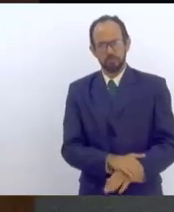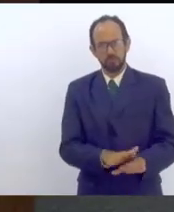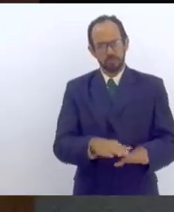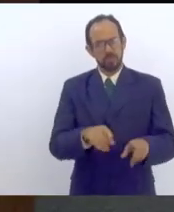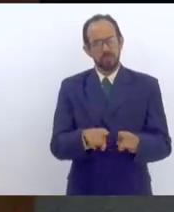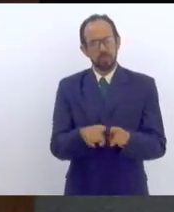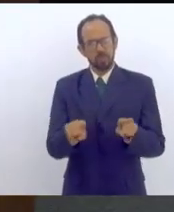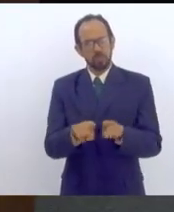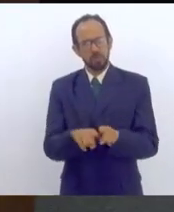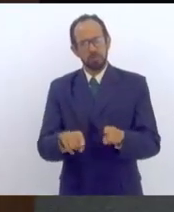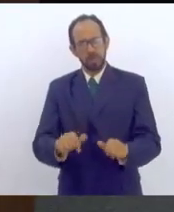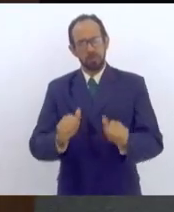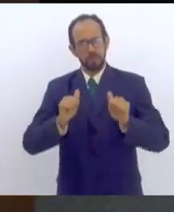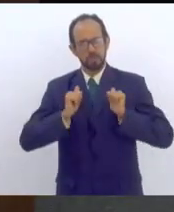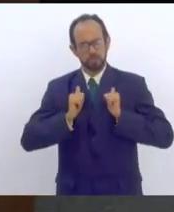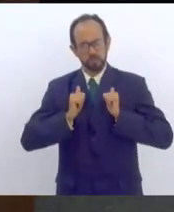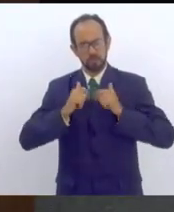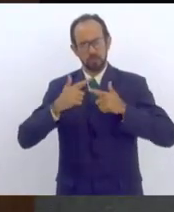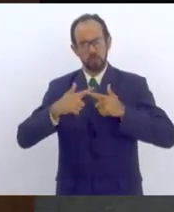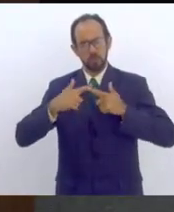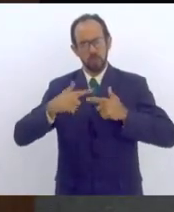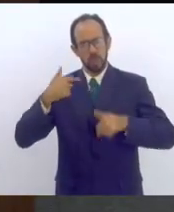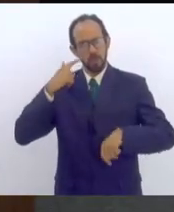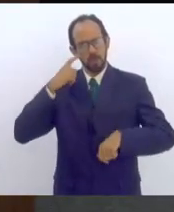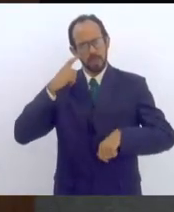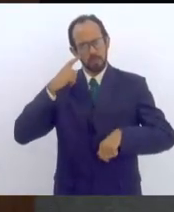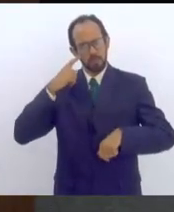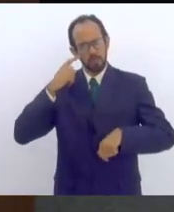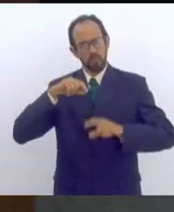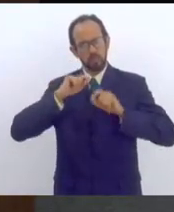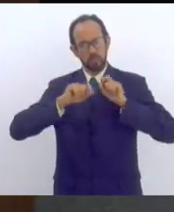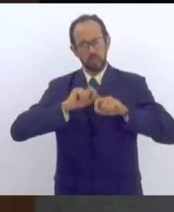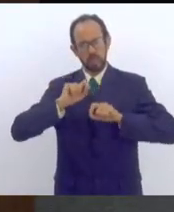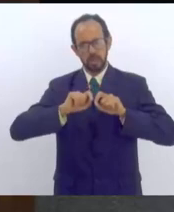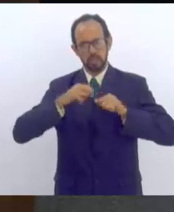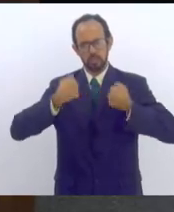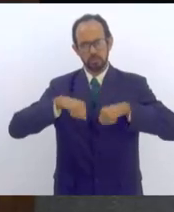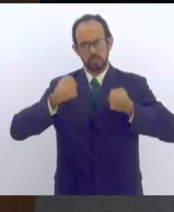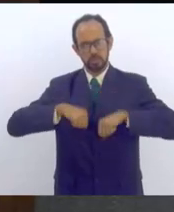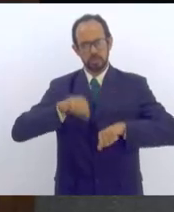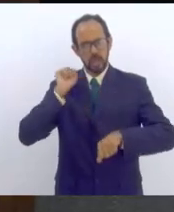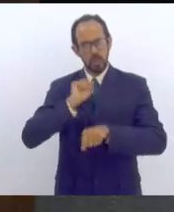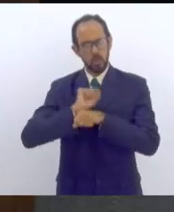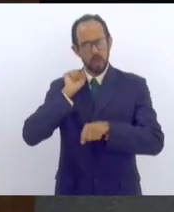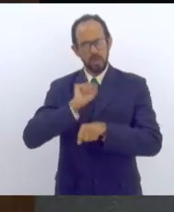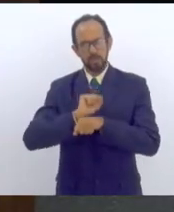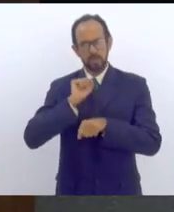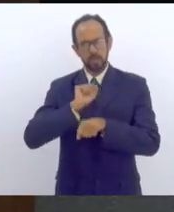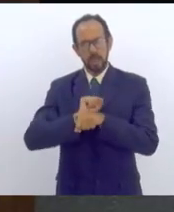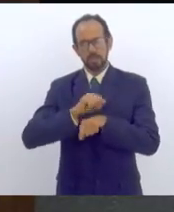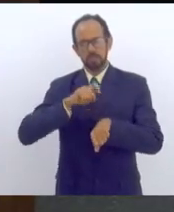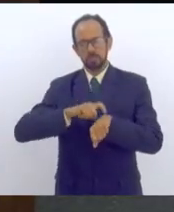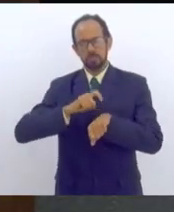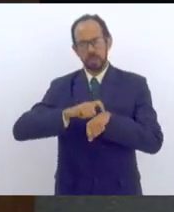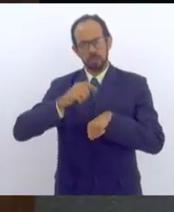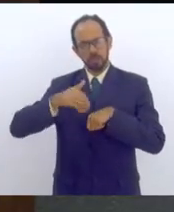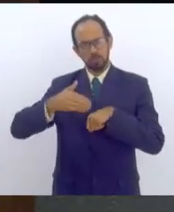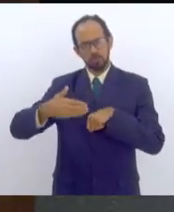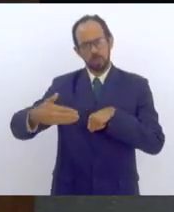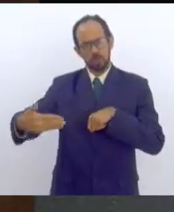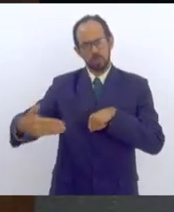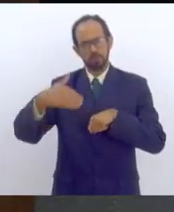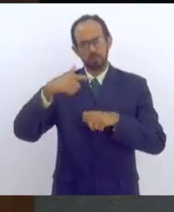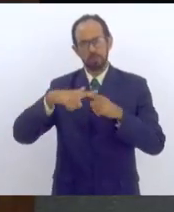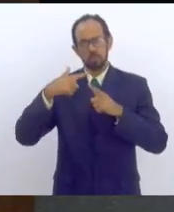porque eu penso que a gente precisa aguardar esse processo em andamento, até mesmo porque